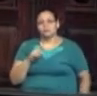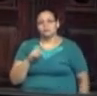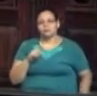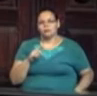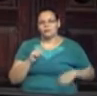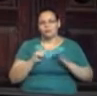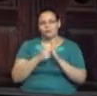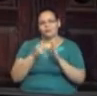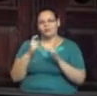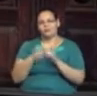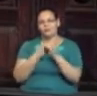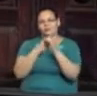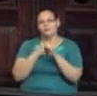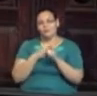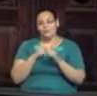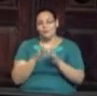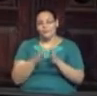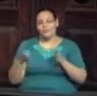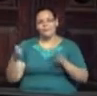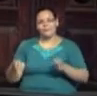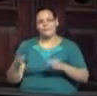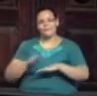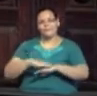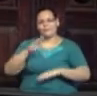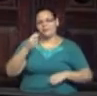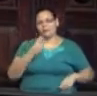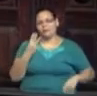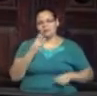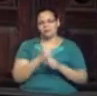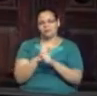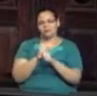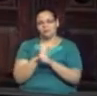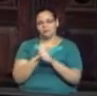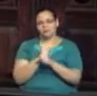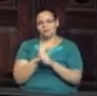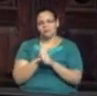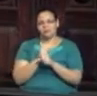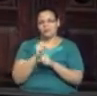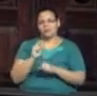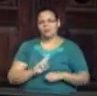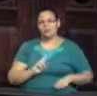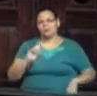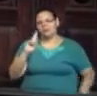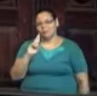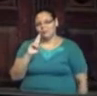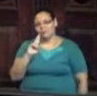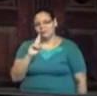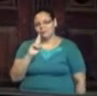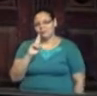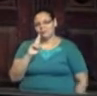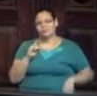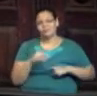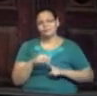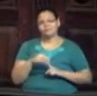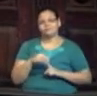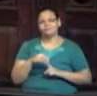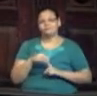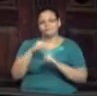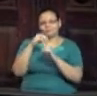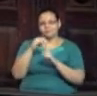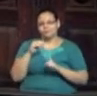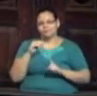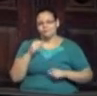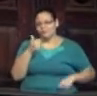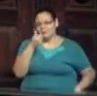bloqueio no período de mais 3 anos, que representa 60